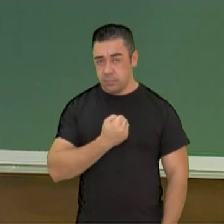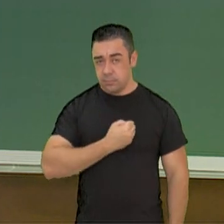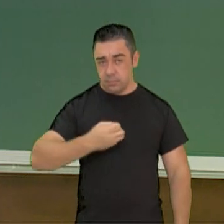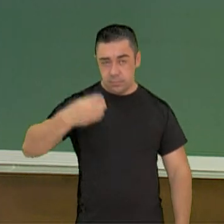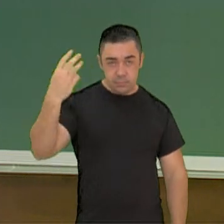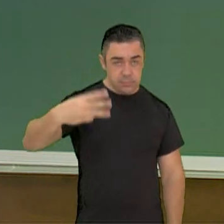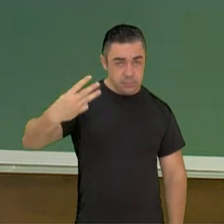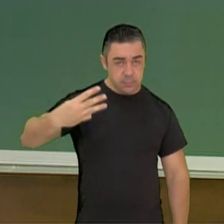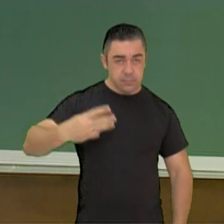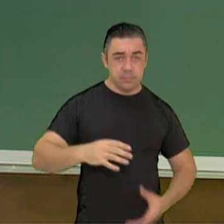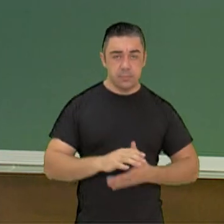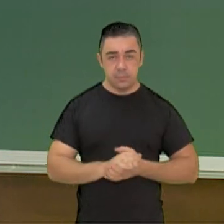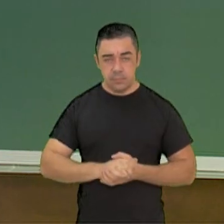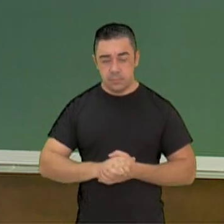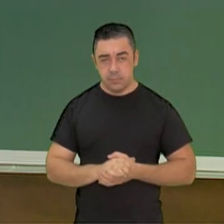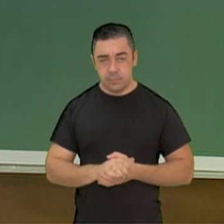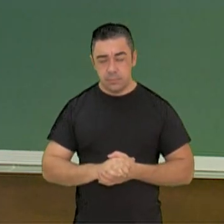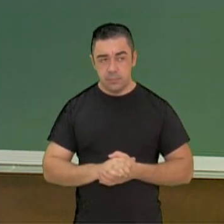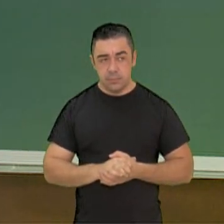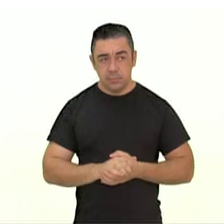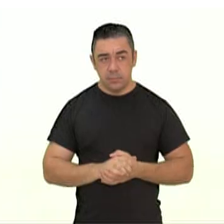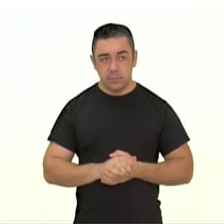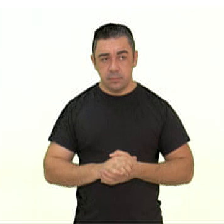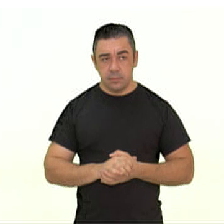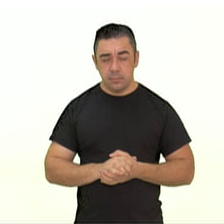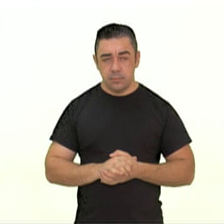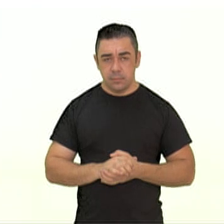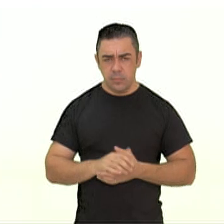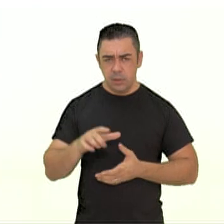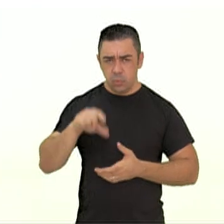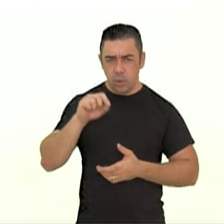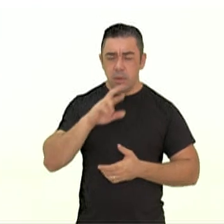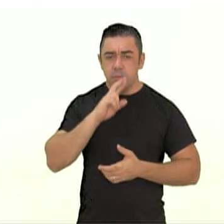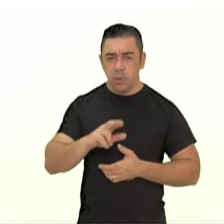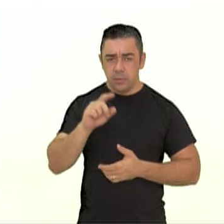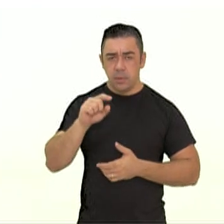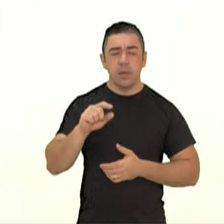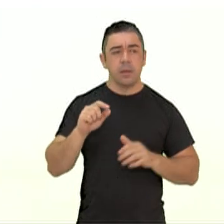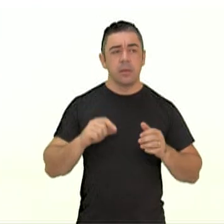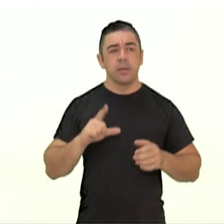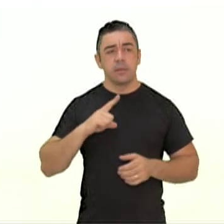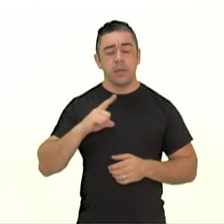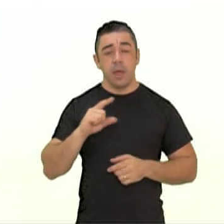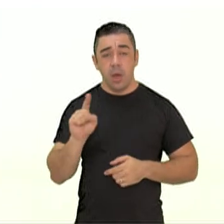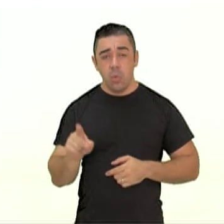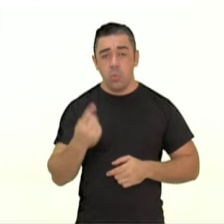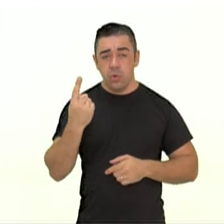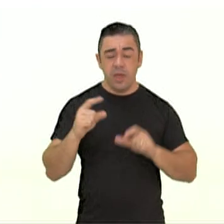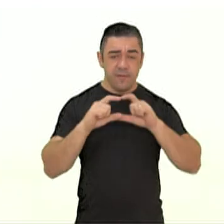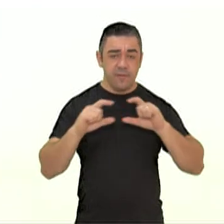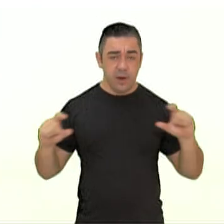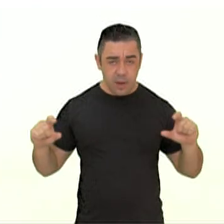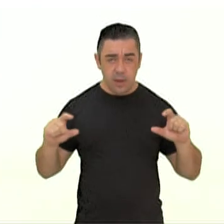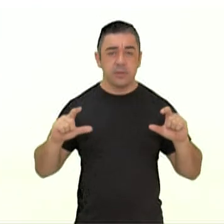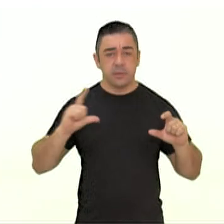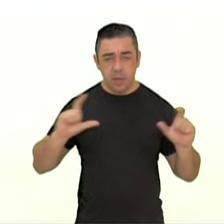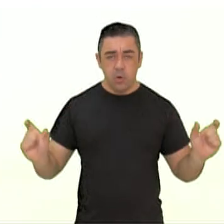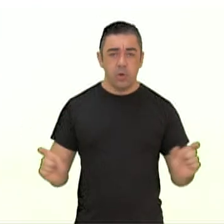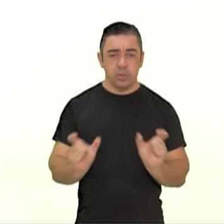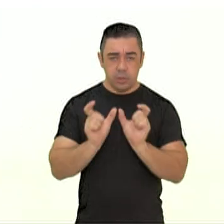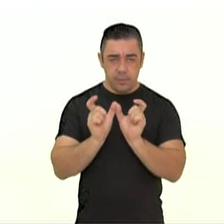nossa atividade de número 3. Marque abaixo a única frase que contém